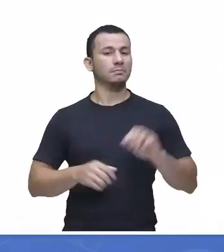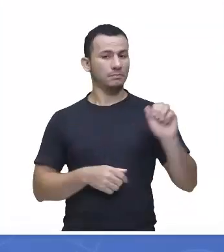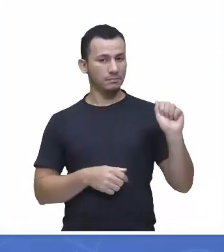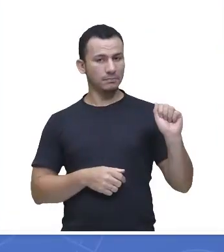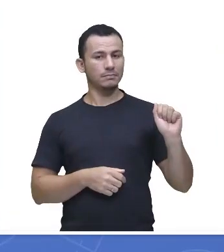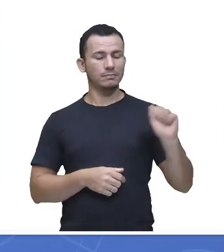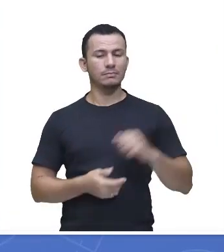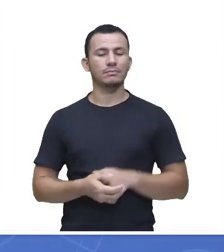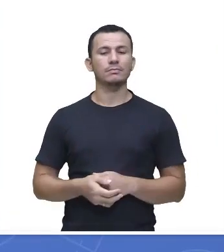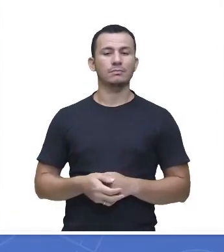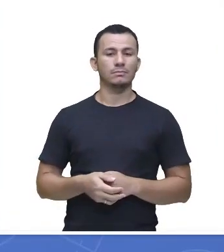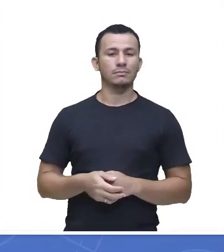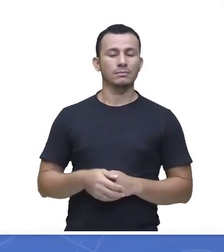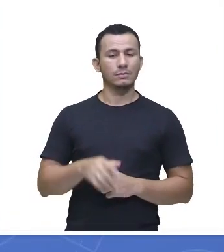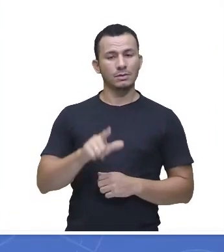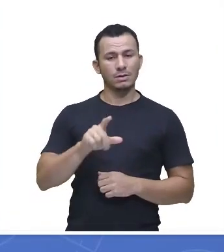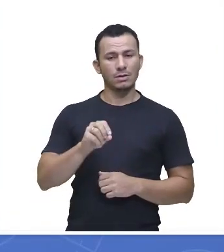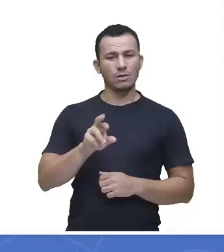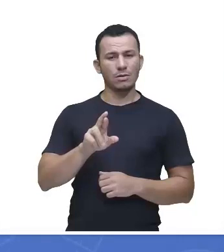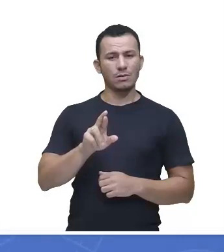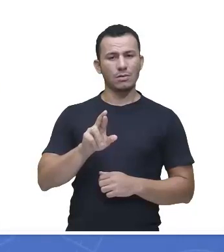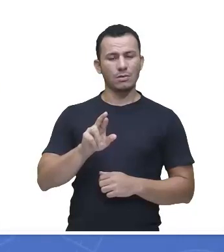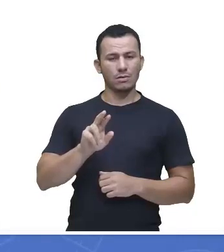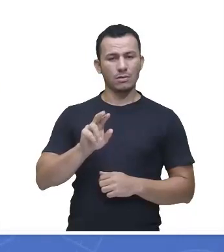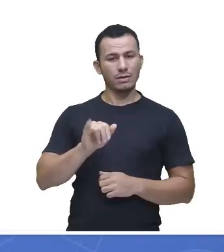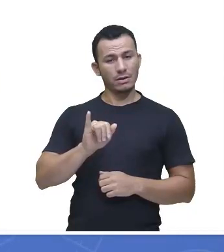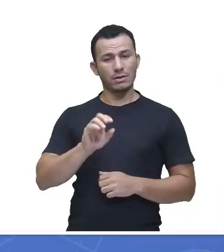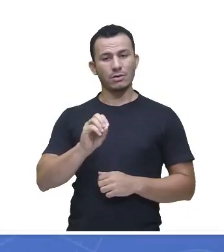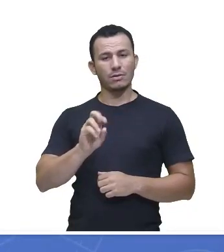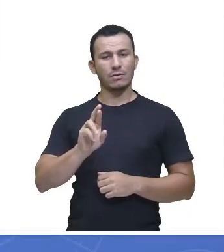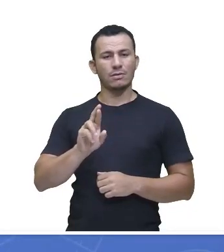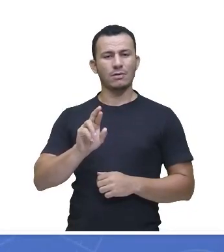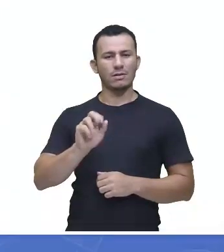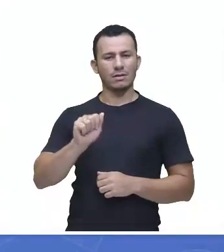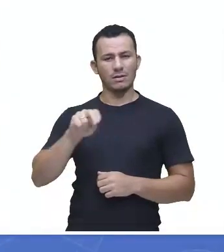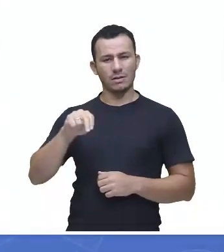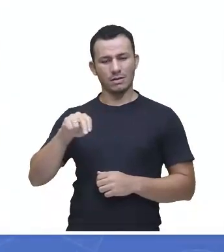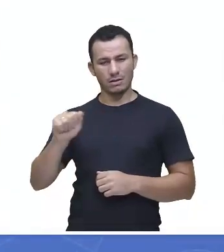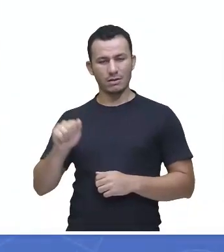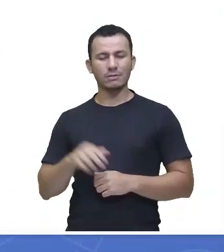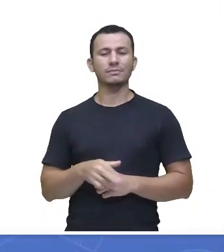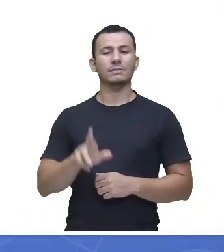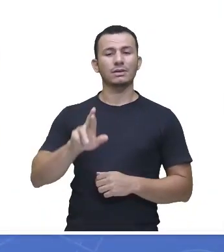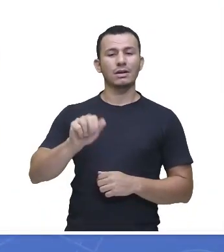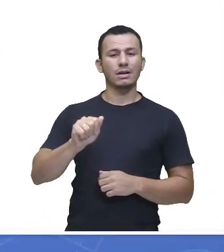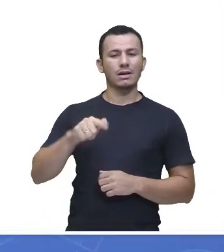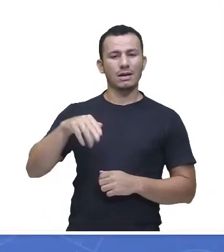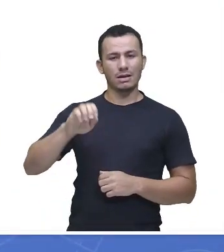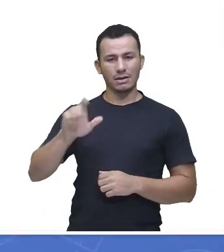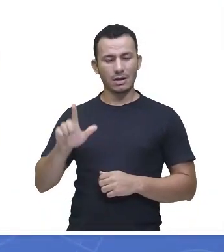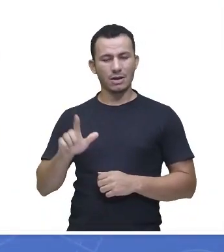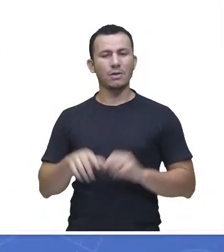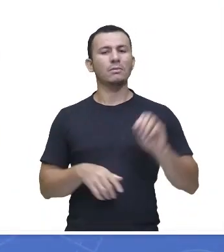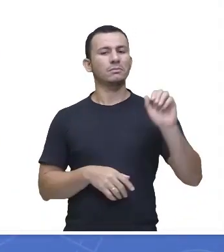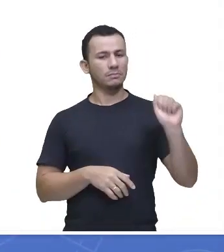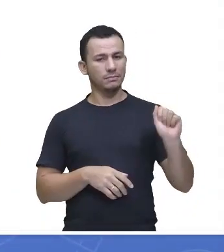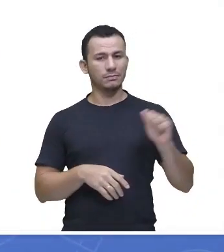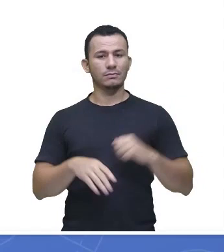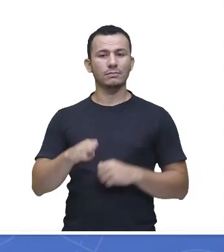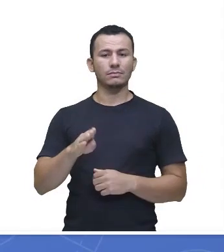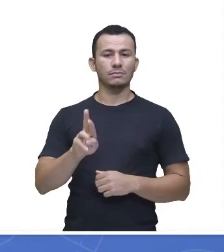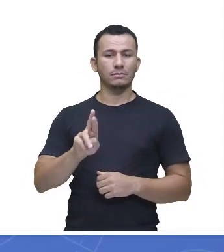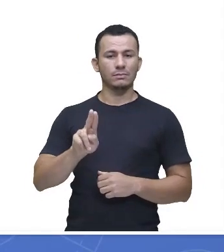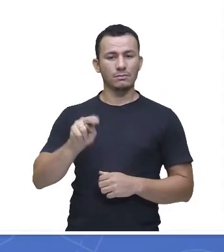A. Lohana, Johanna, aliás, letra A. Quem mais? Raquel Castro, letra A.